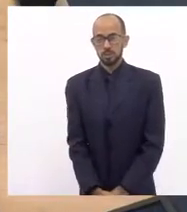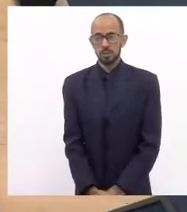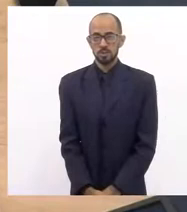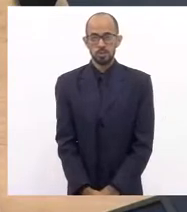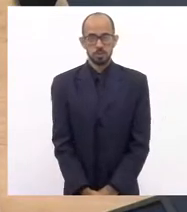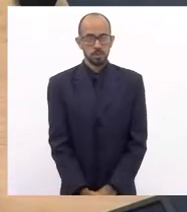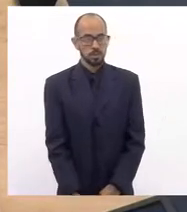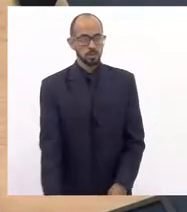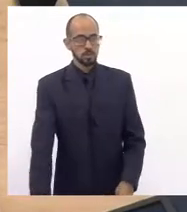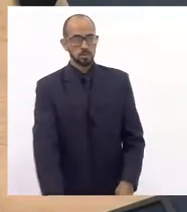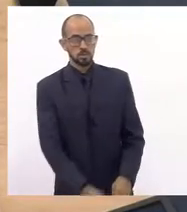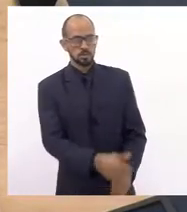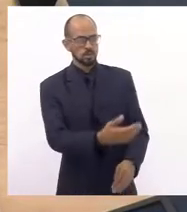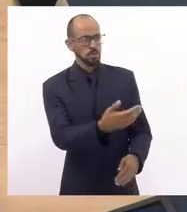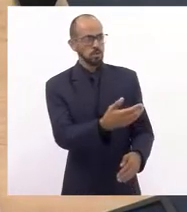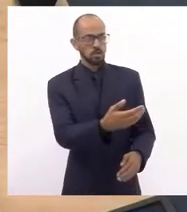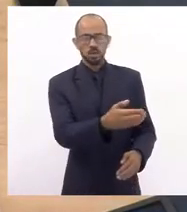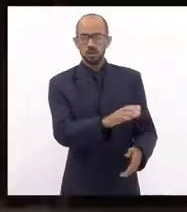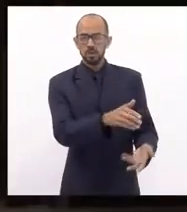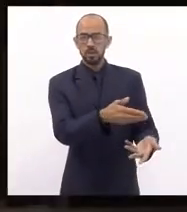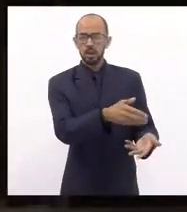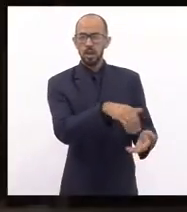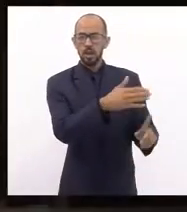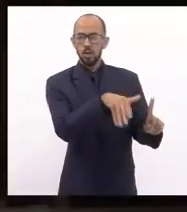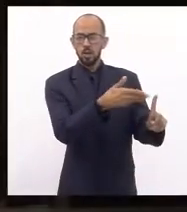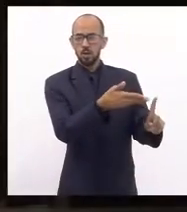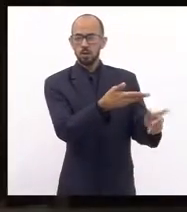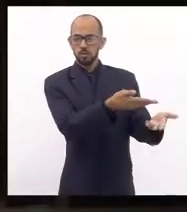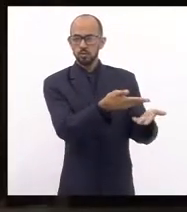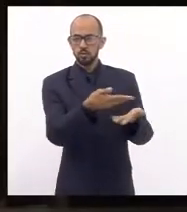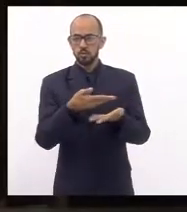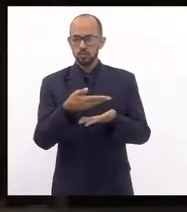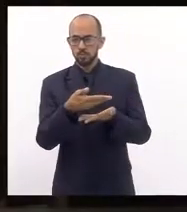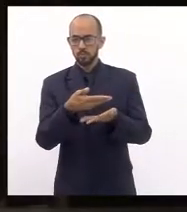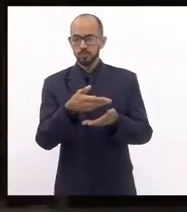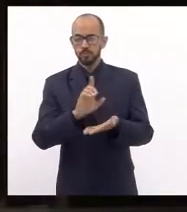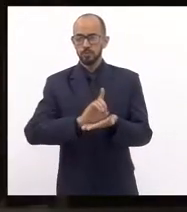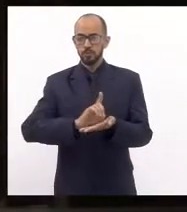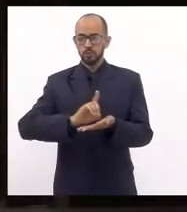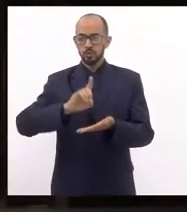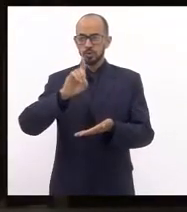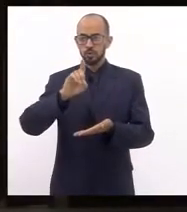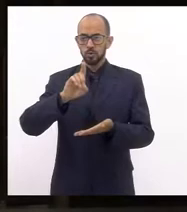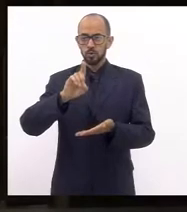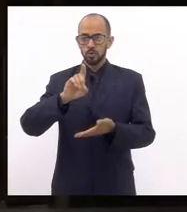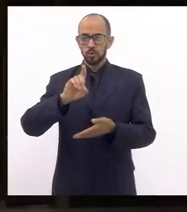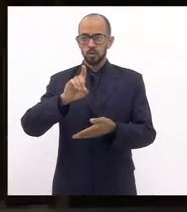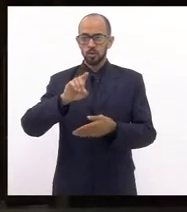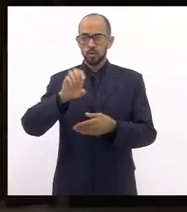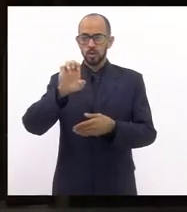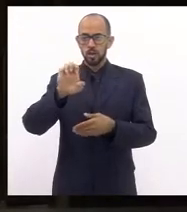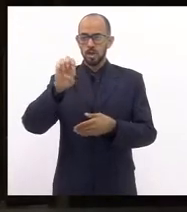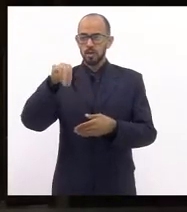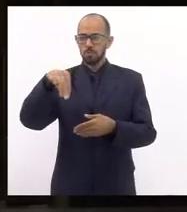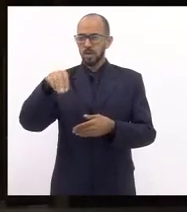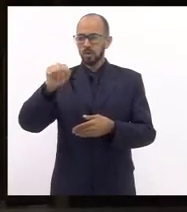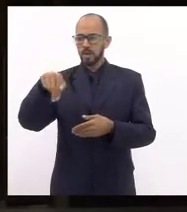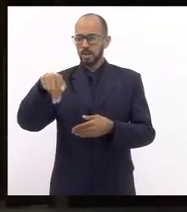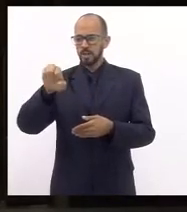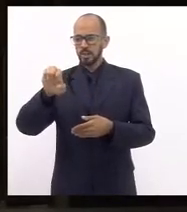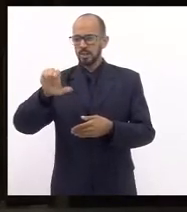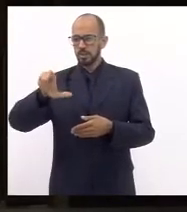Tenho a honra de chamar a excelentíssima doutora Emanuele de Faria Carvalho